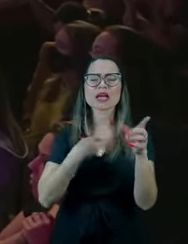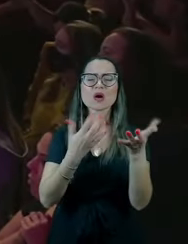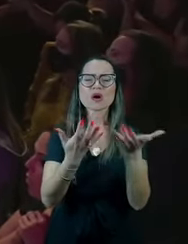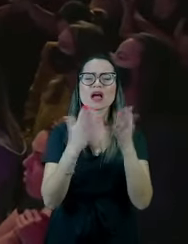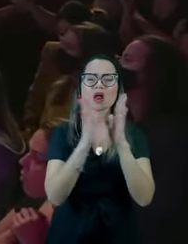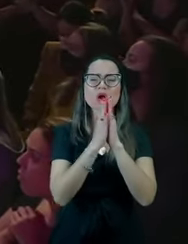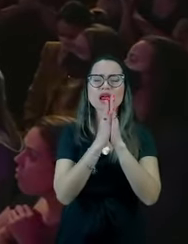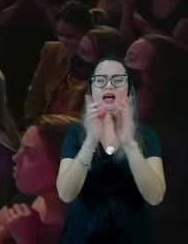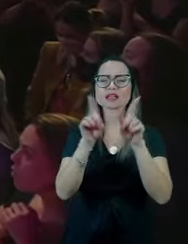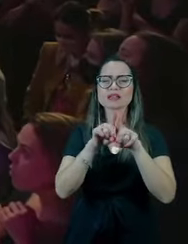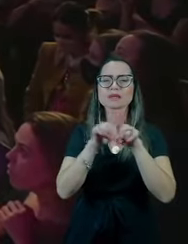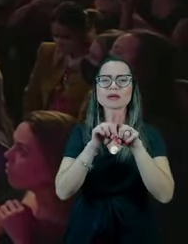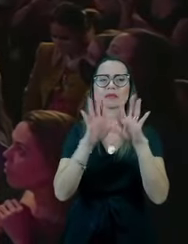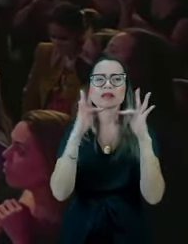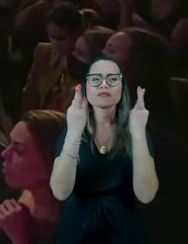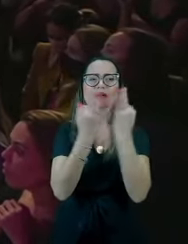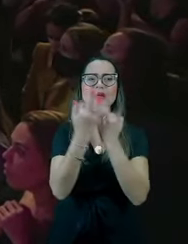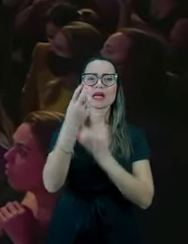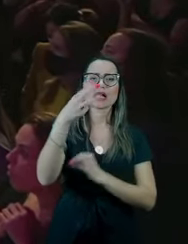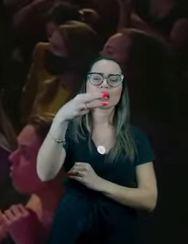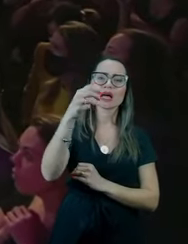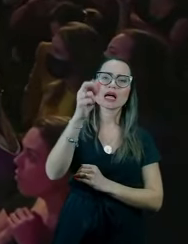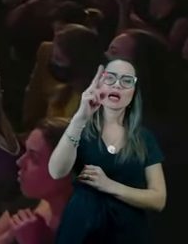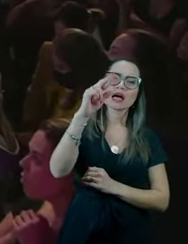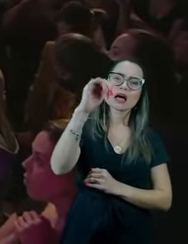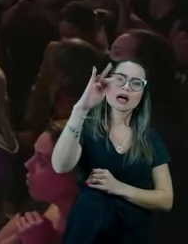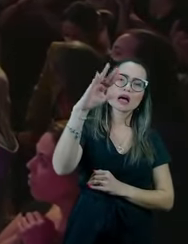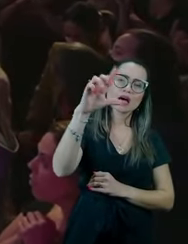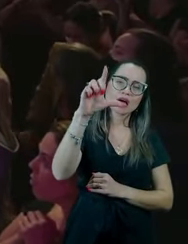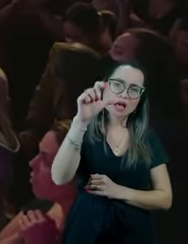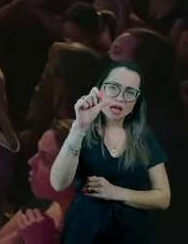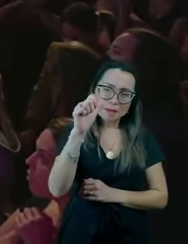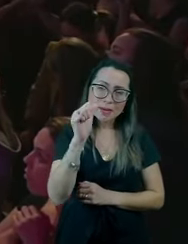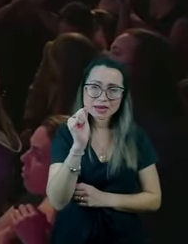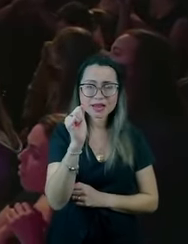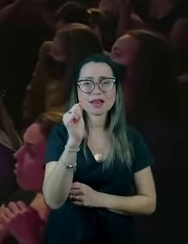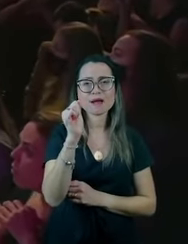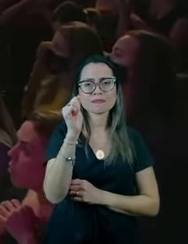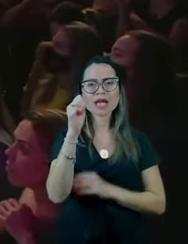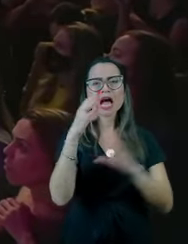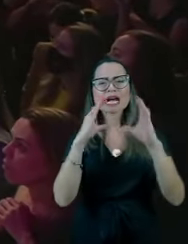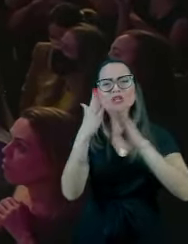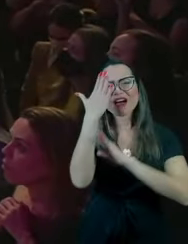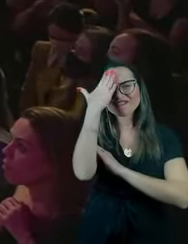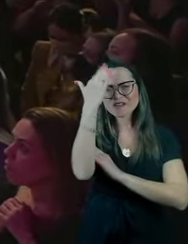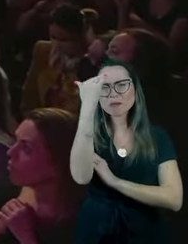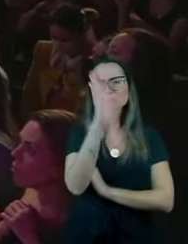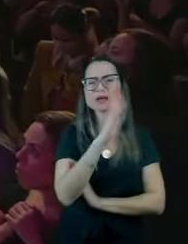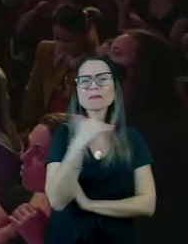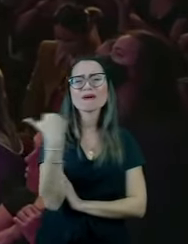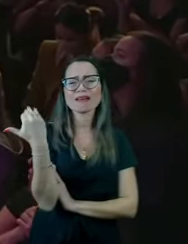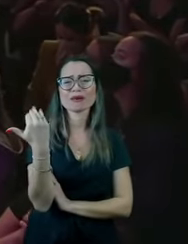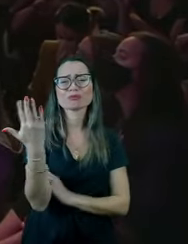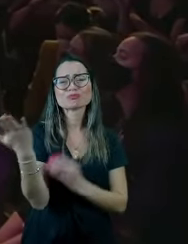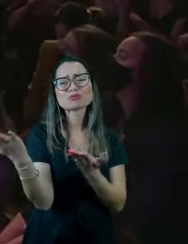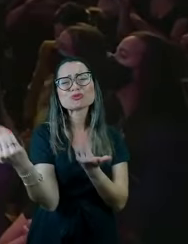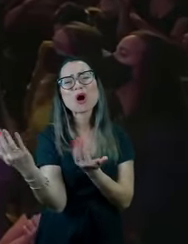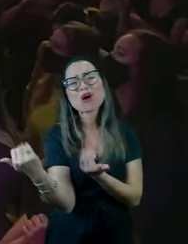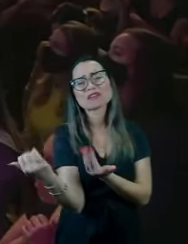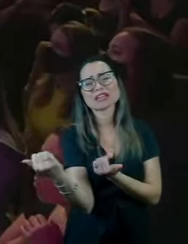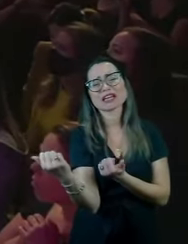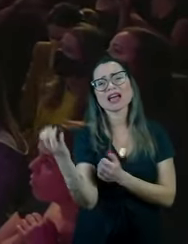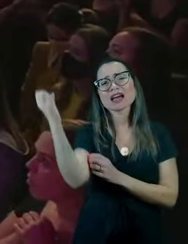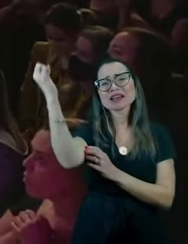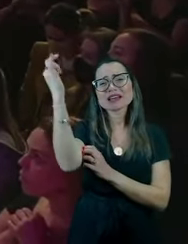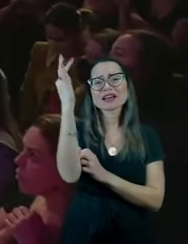família da Marília Mendonça, pela mãe, pelo filhinho de 1 ano, pela aquela moça que partiu tão cedo. Que a graça